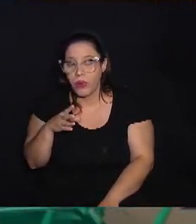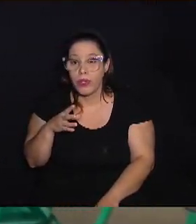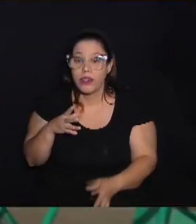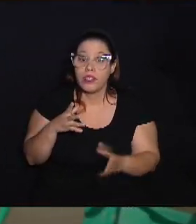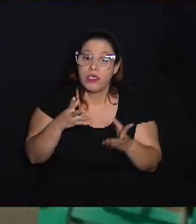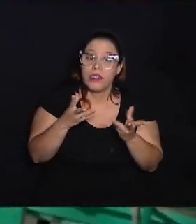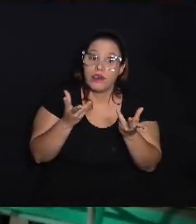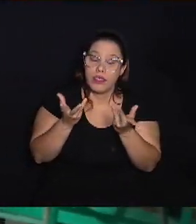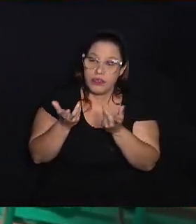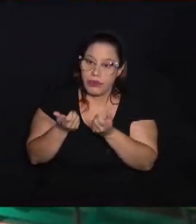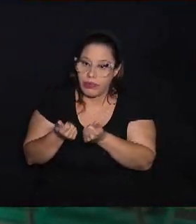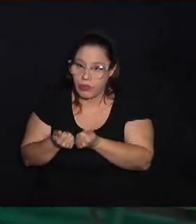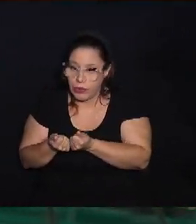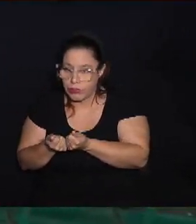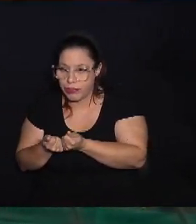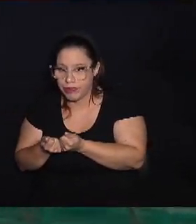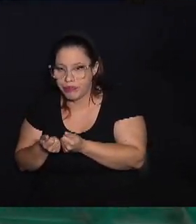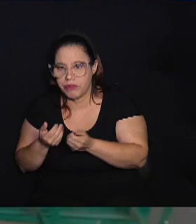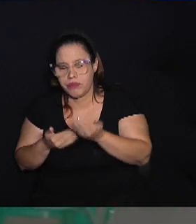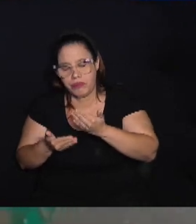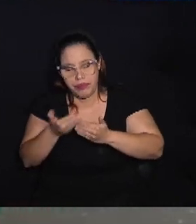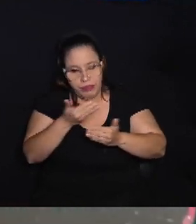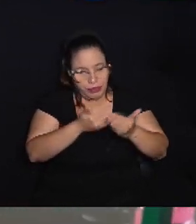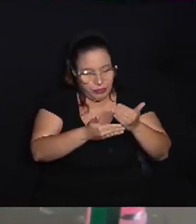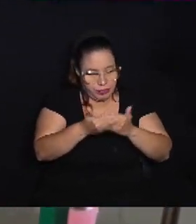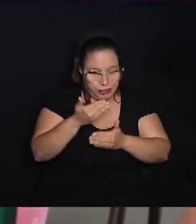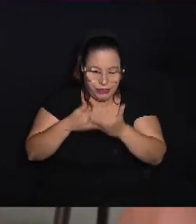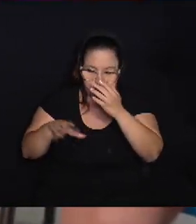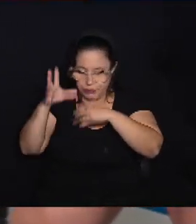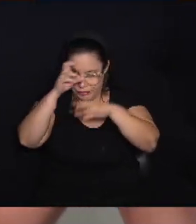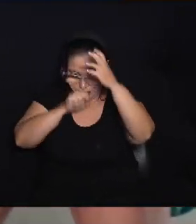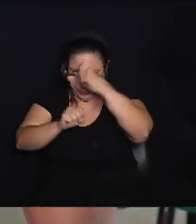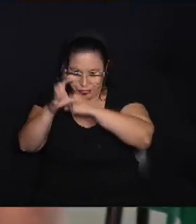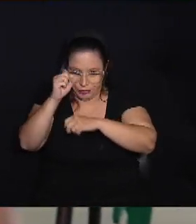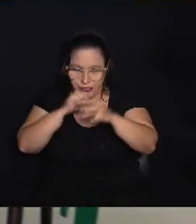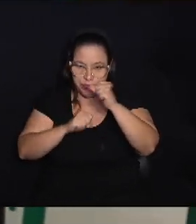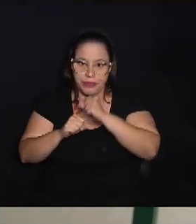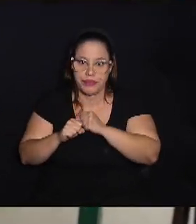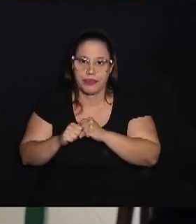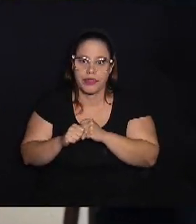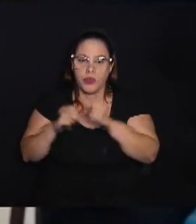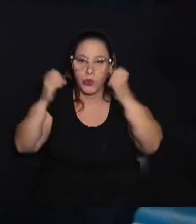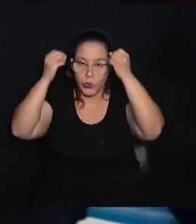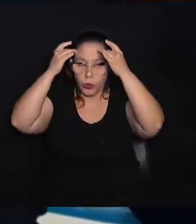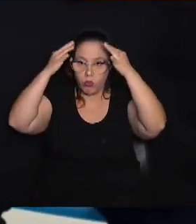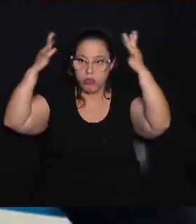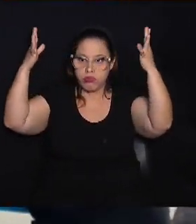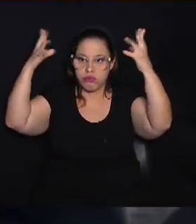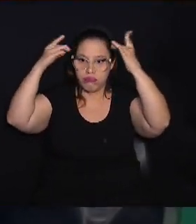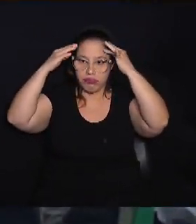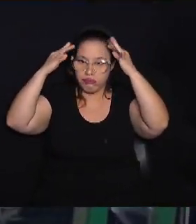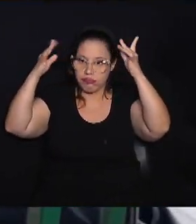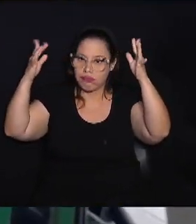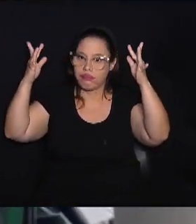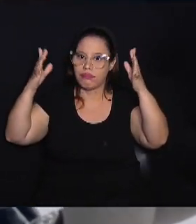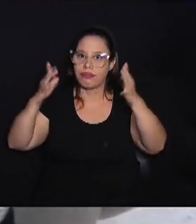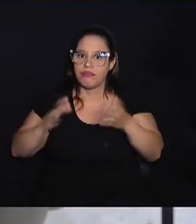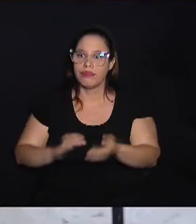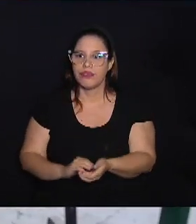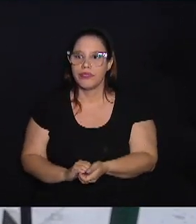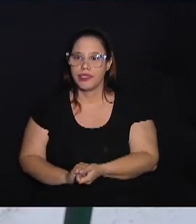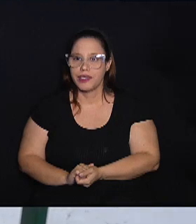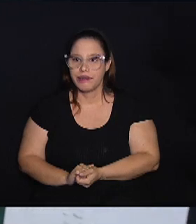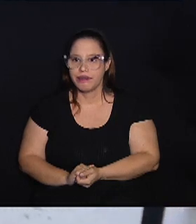nosso público também, poder compartilhar o que a gente aprendeu e fomentar ali a criatividade, fomentar o grupo para que o